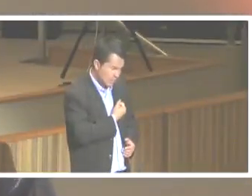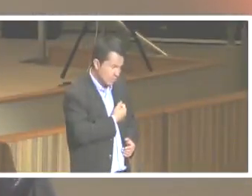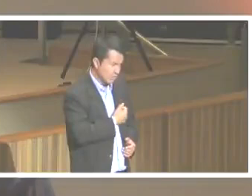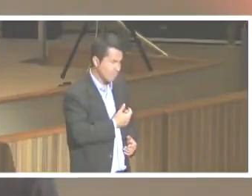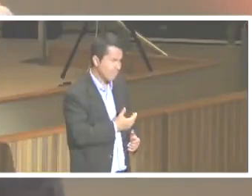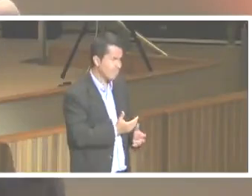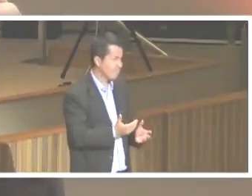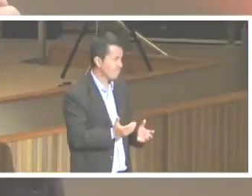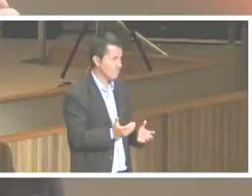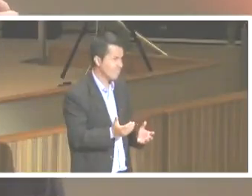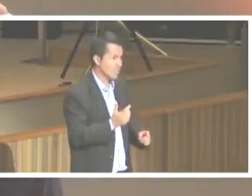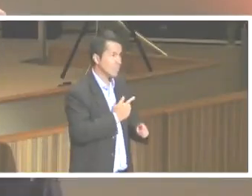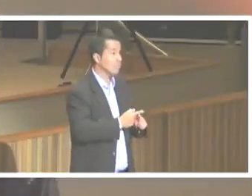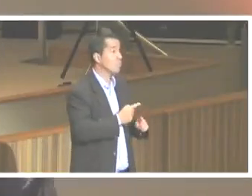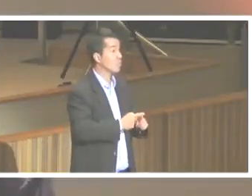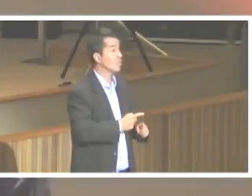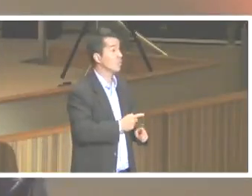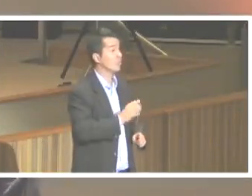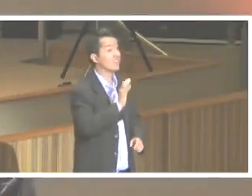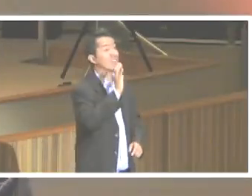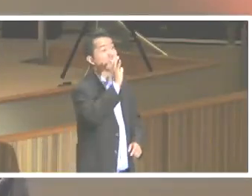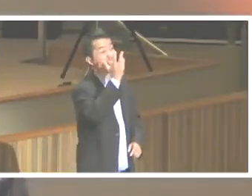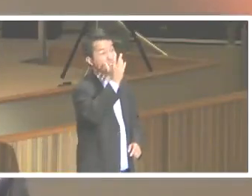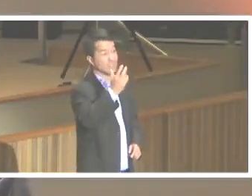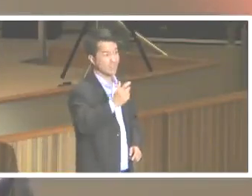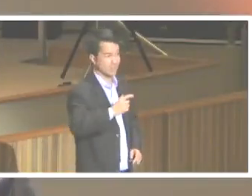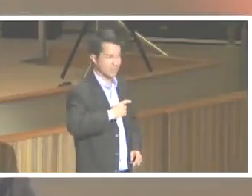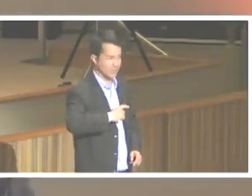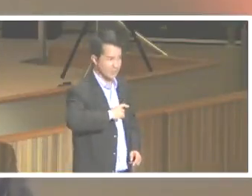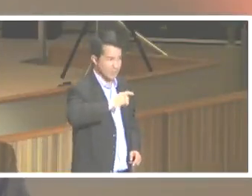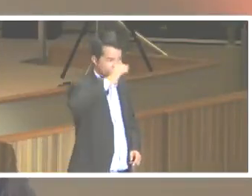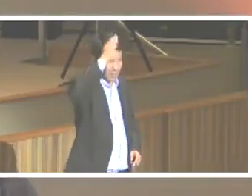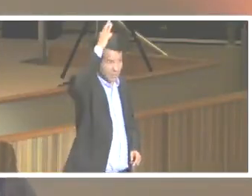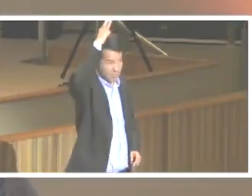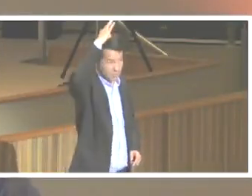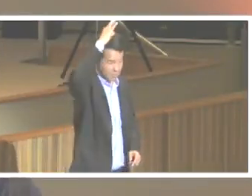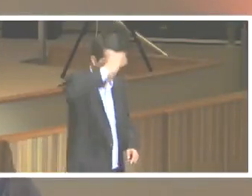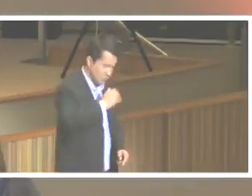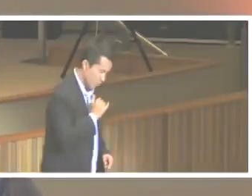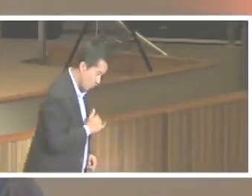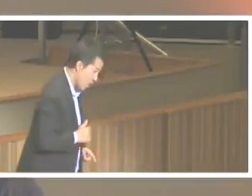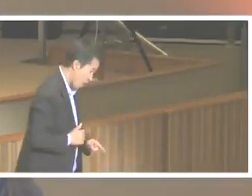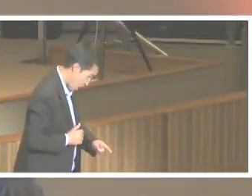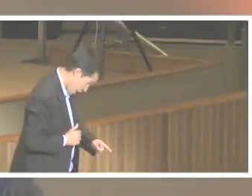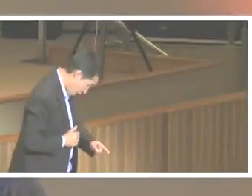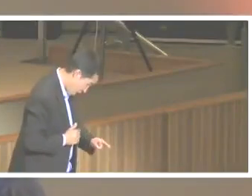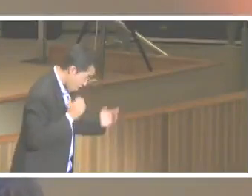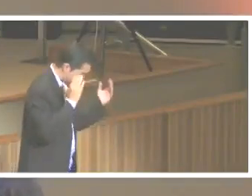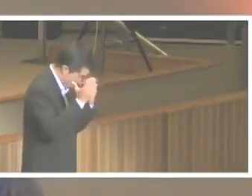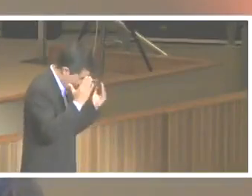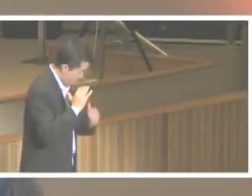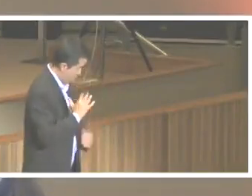dura até o próximo com conflito a minha salvação eterna